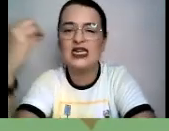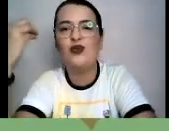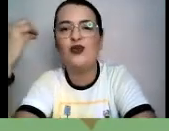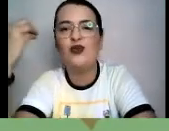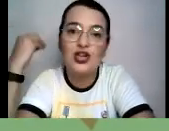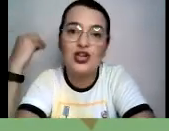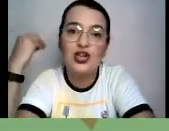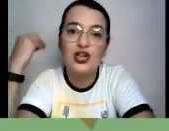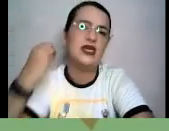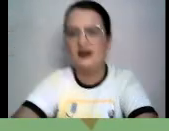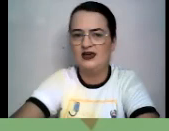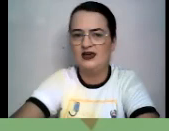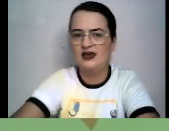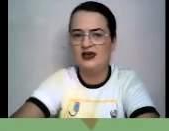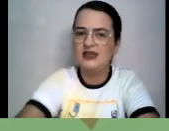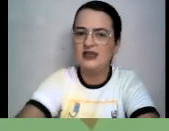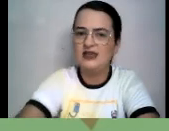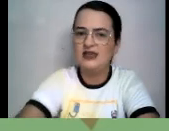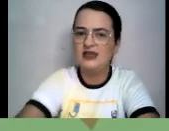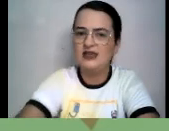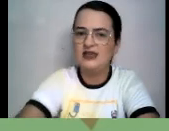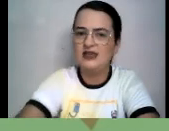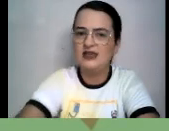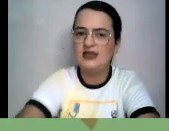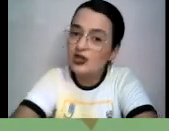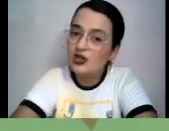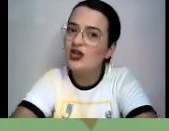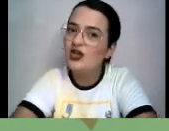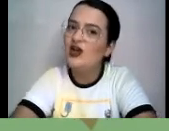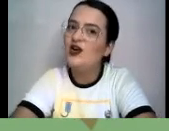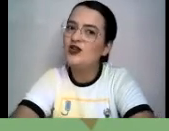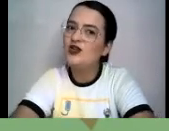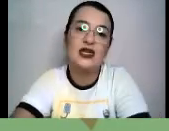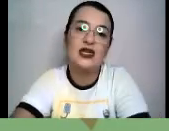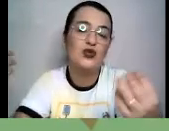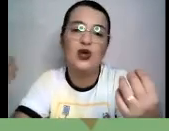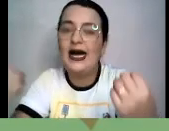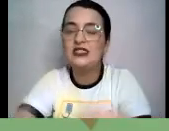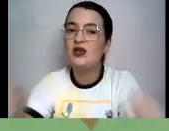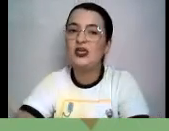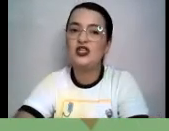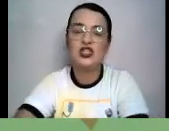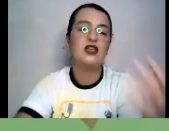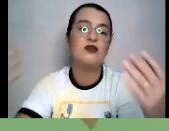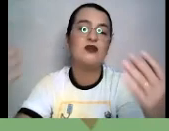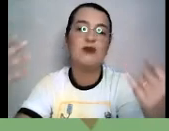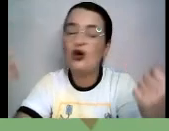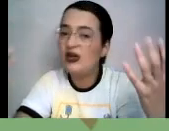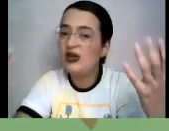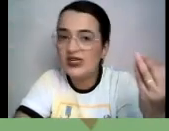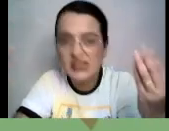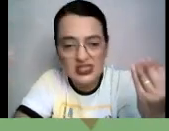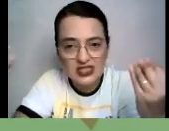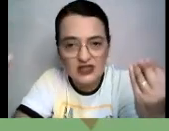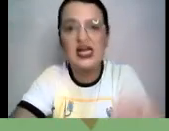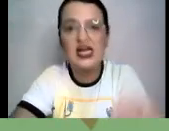preguiça, certo? Os professores estão tudo aguardando as atividades, então, minha gente, bora fazer